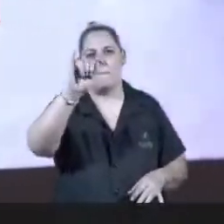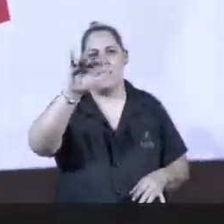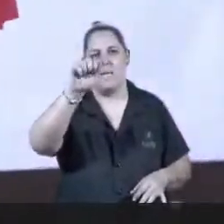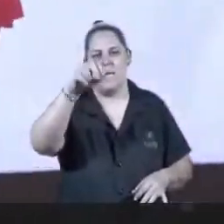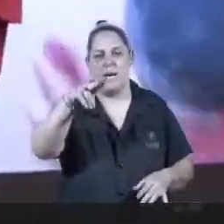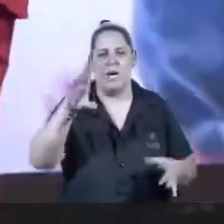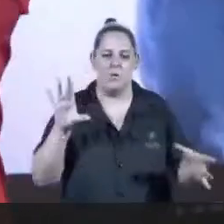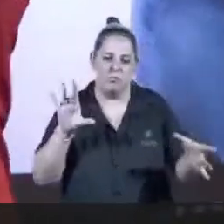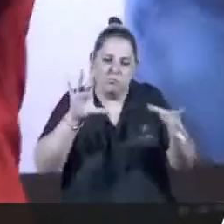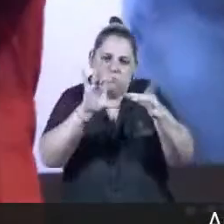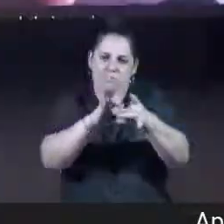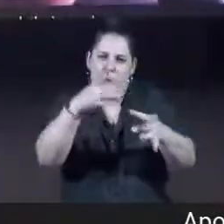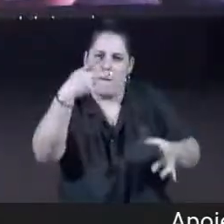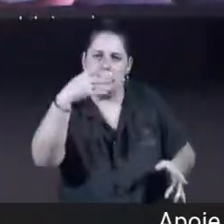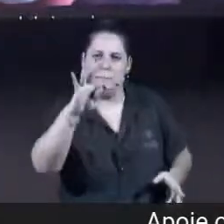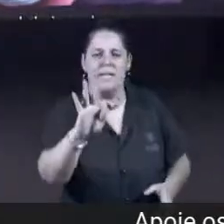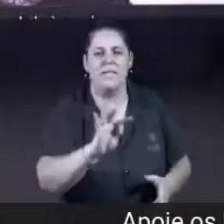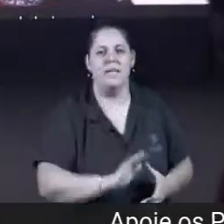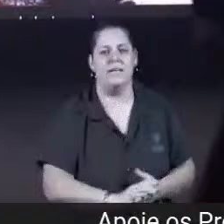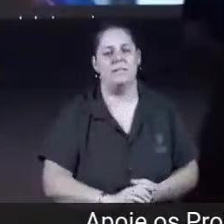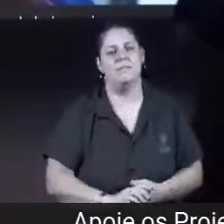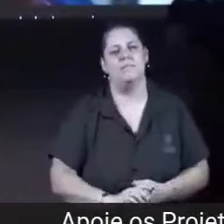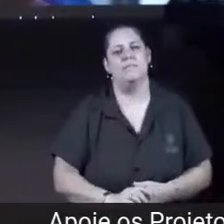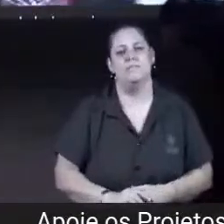das Trabalhadoras.